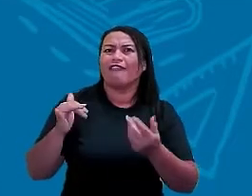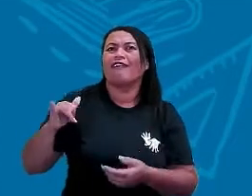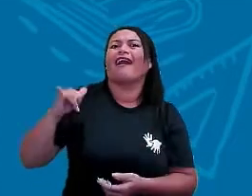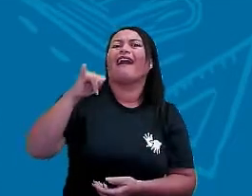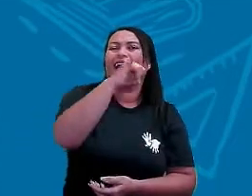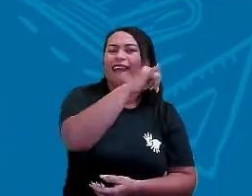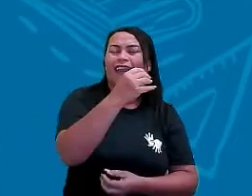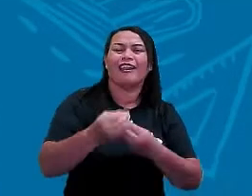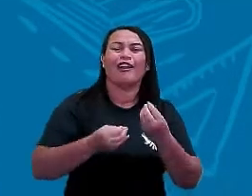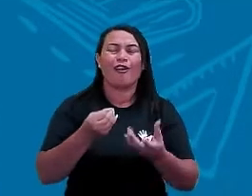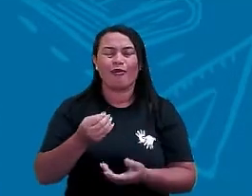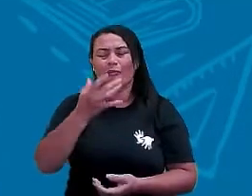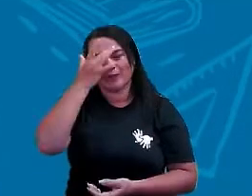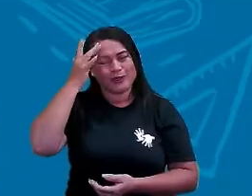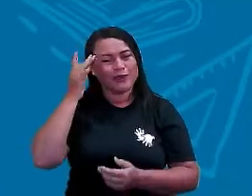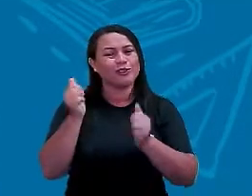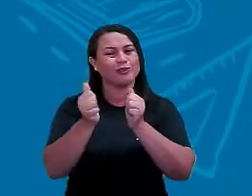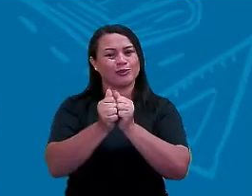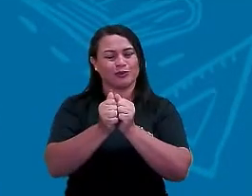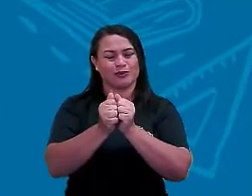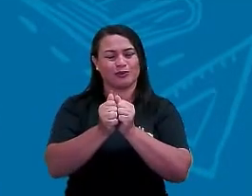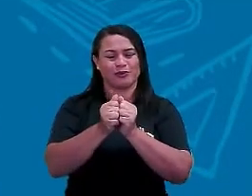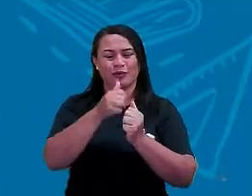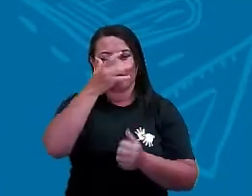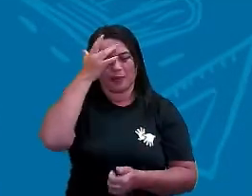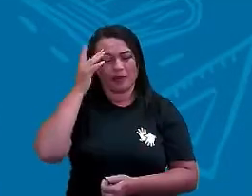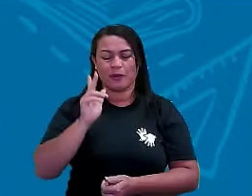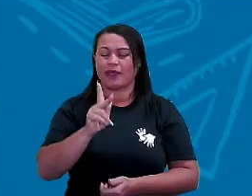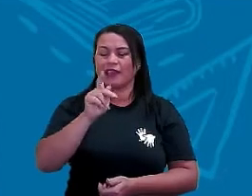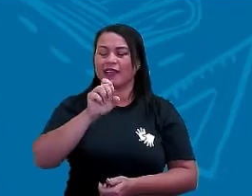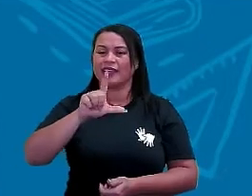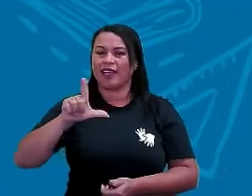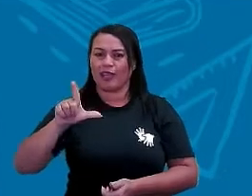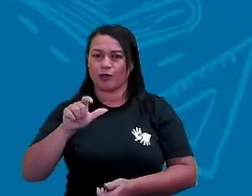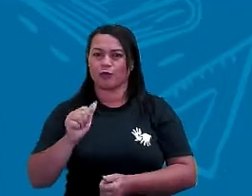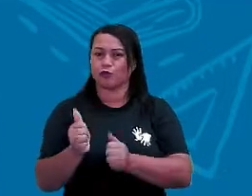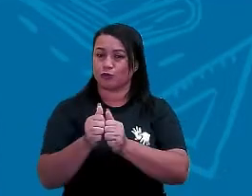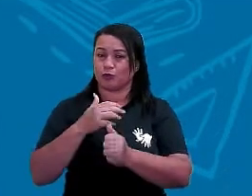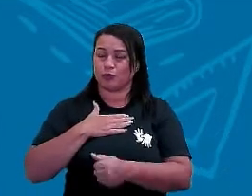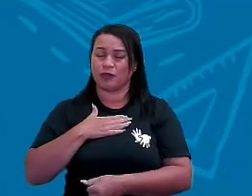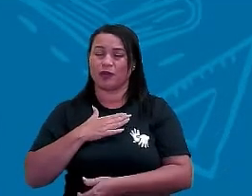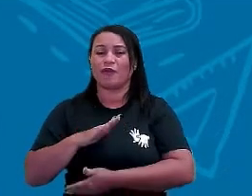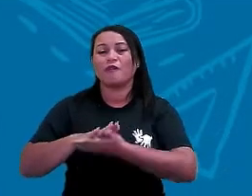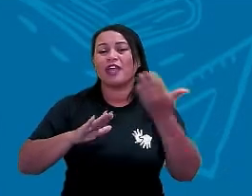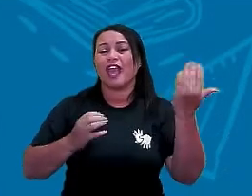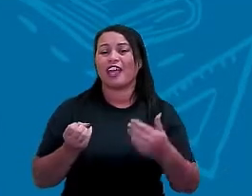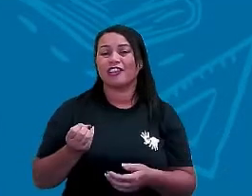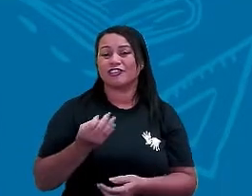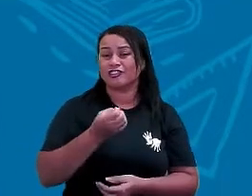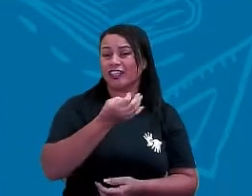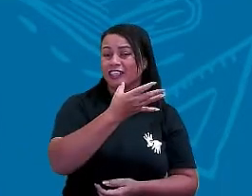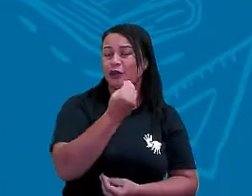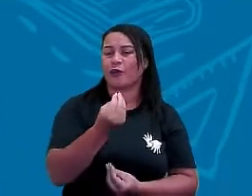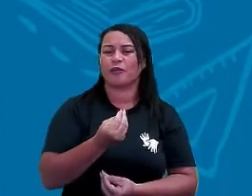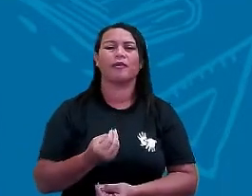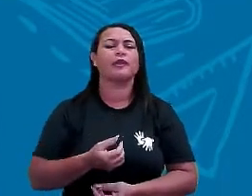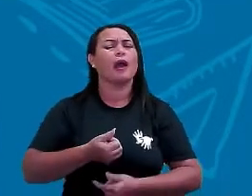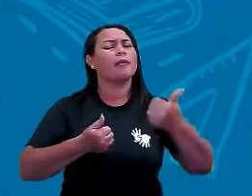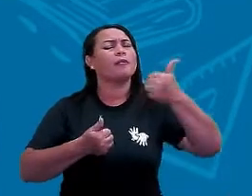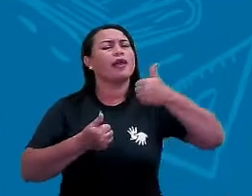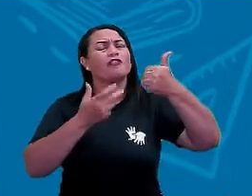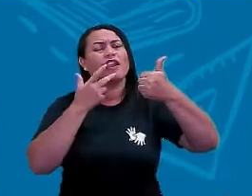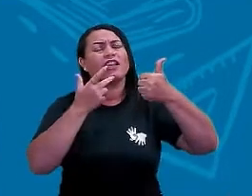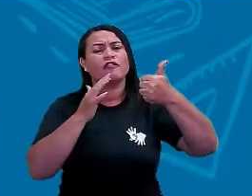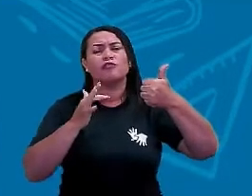aérea vai ser com Kel. Kel vai comigo nessa viagem. Então, a gente observa o seguinte. A primeira, eu disse que é futuro.